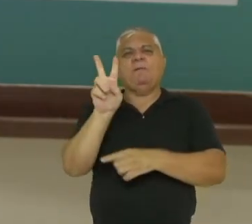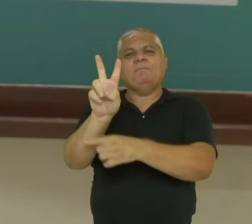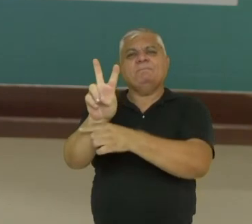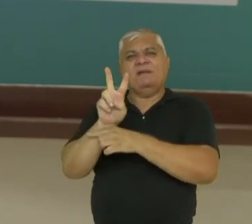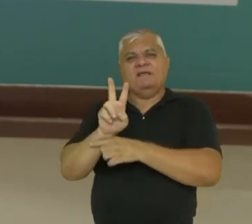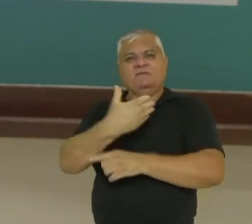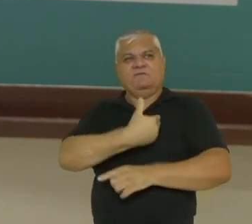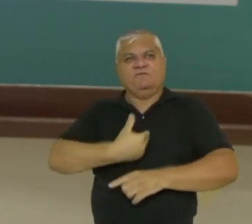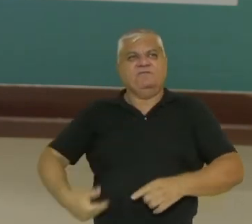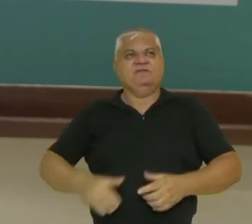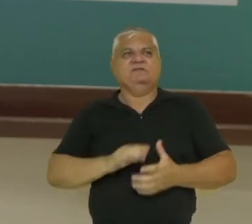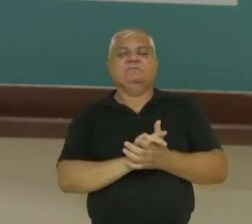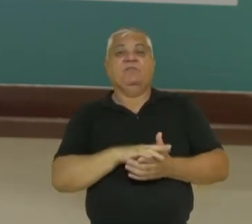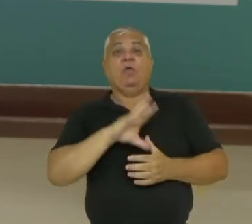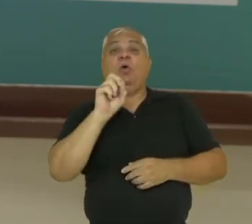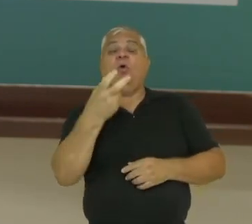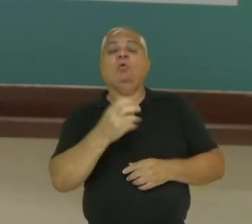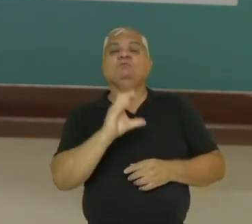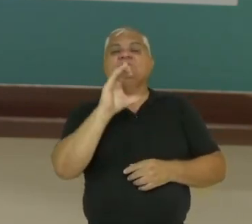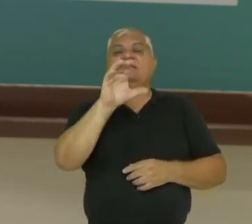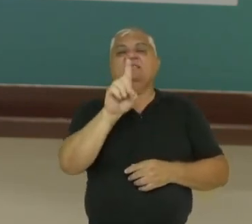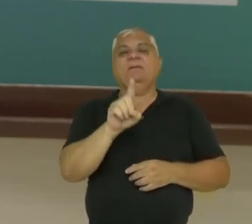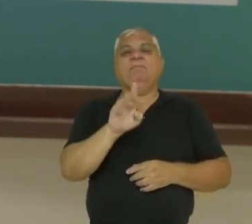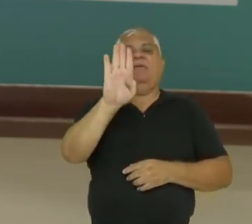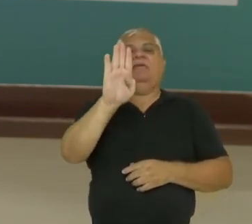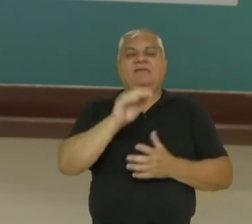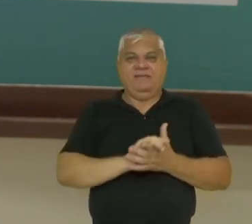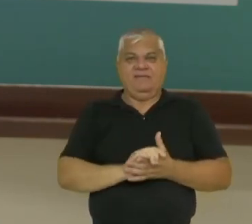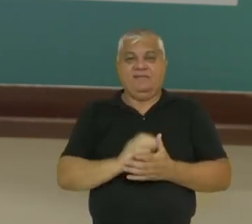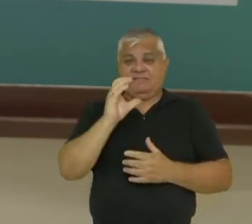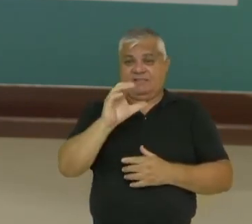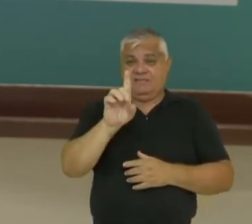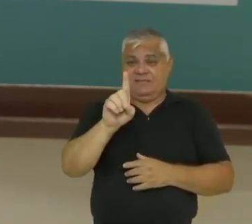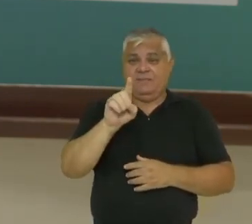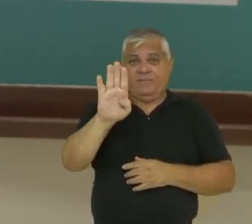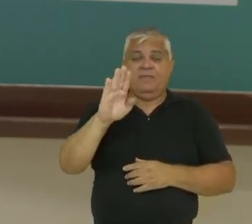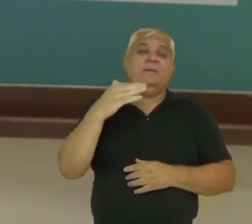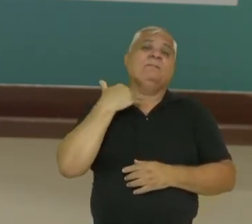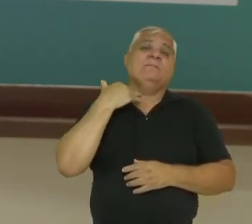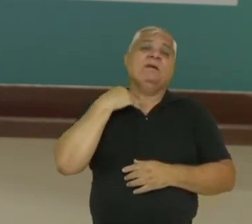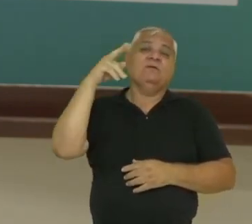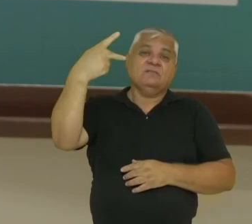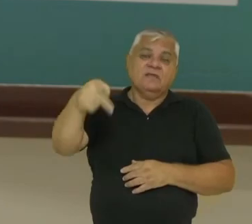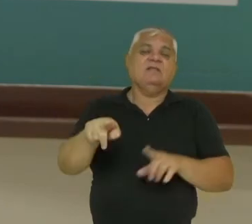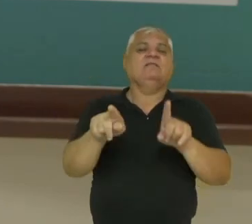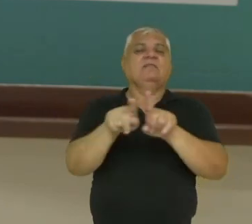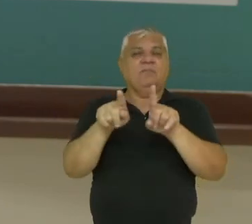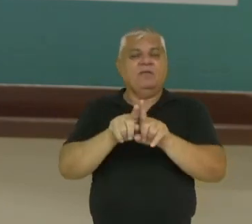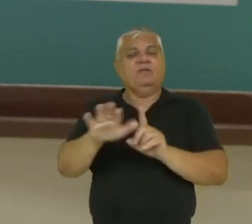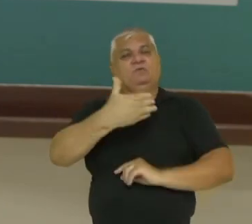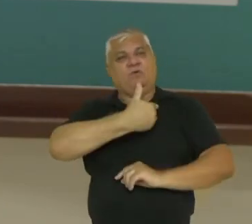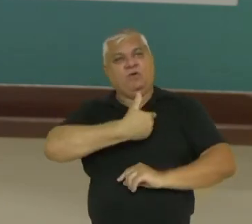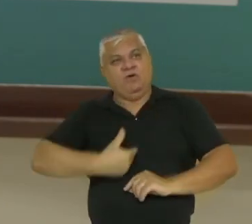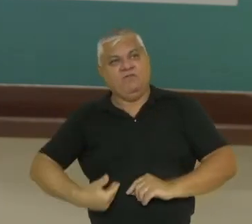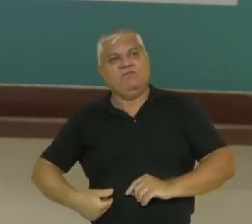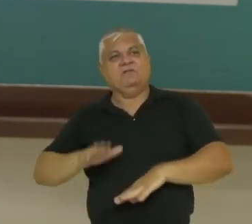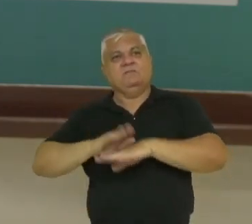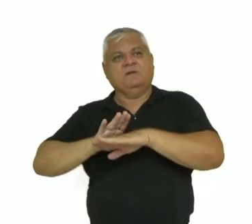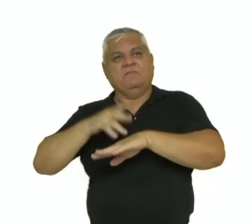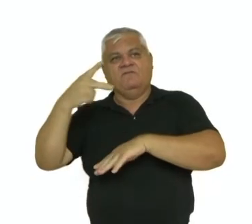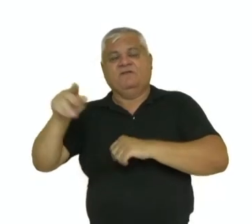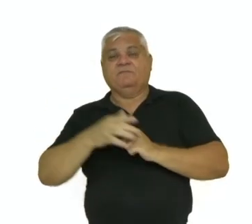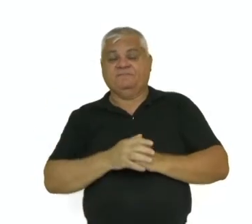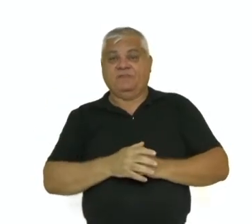alguns momentos que a poupança é importante, né? Ela pode ser um meio para começar a poupar, mas nem sempre é a